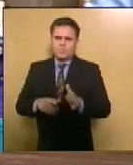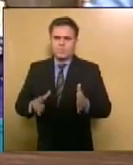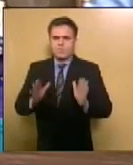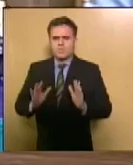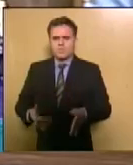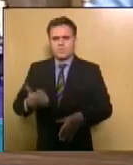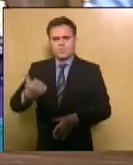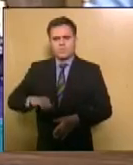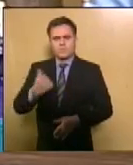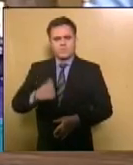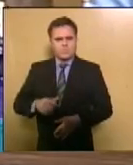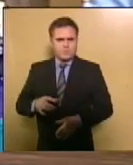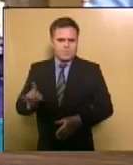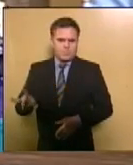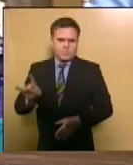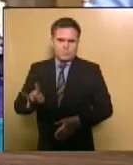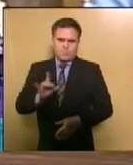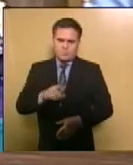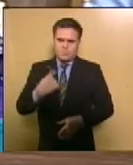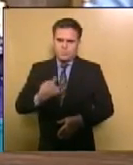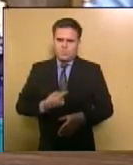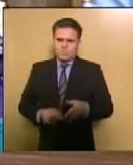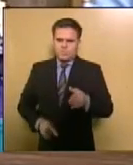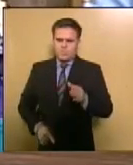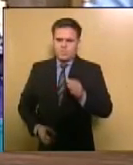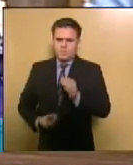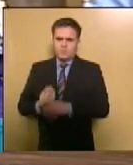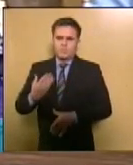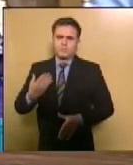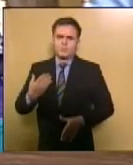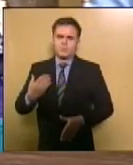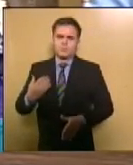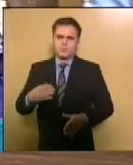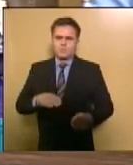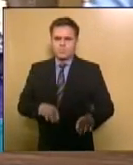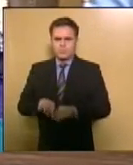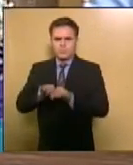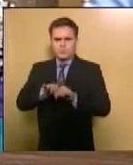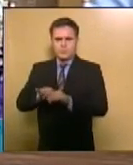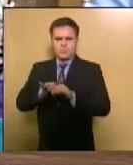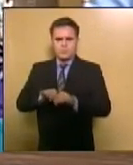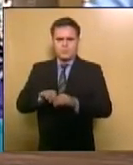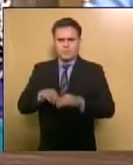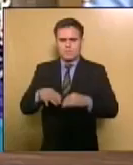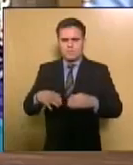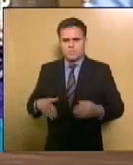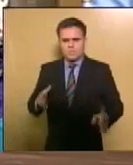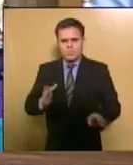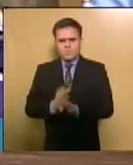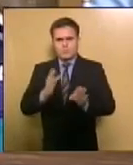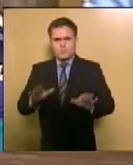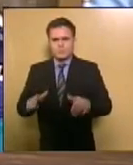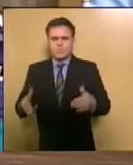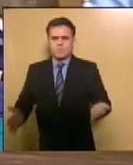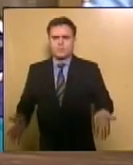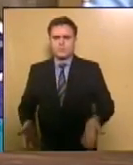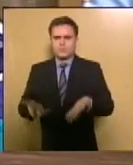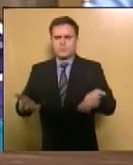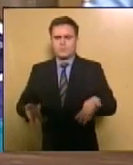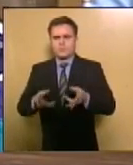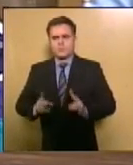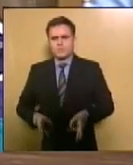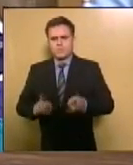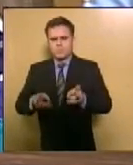analisados um a um onde Nós criamos um padrão para para detectar Qual a motivação desses